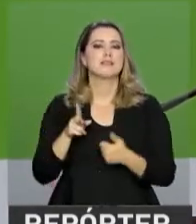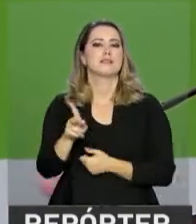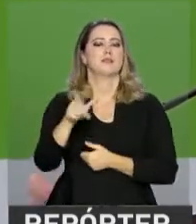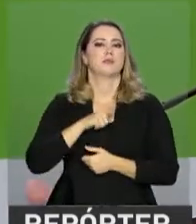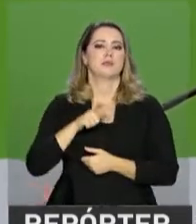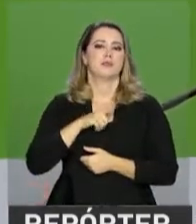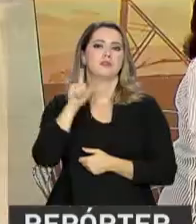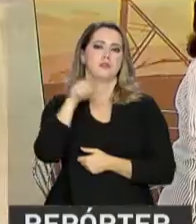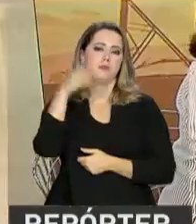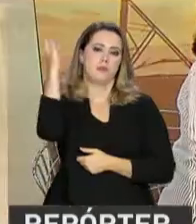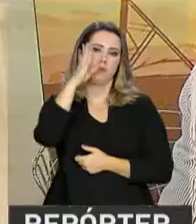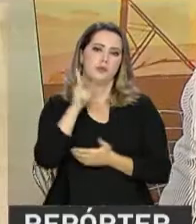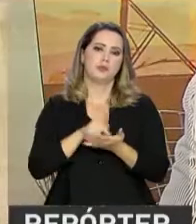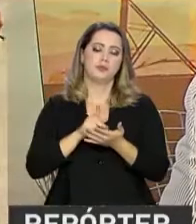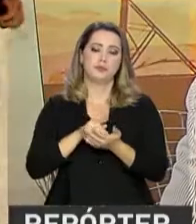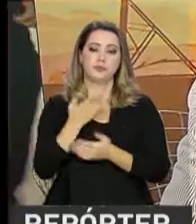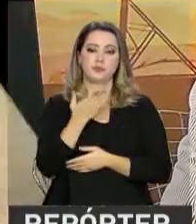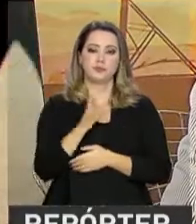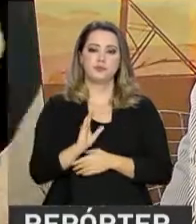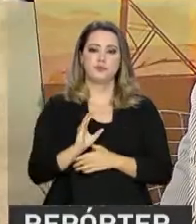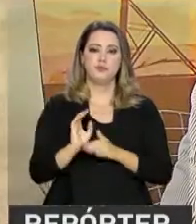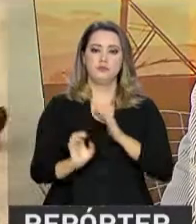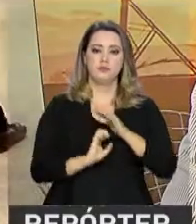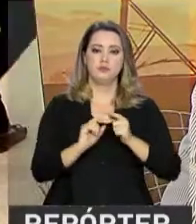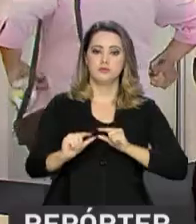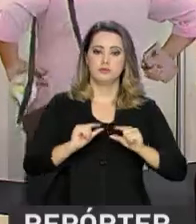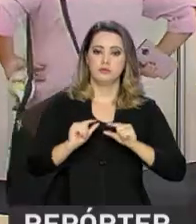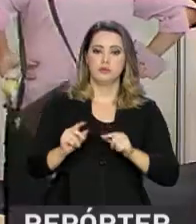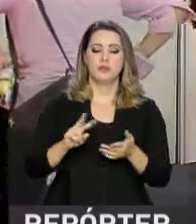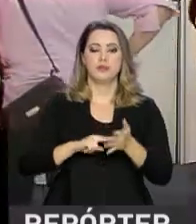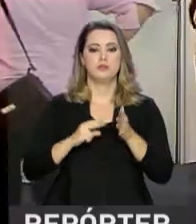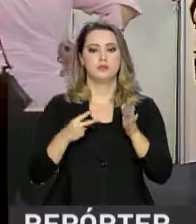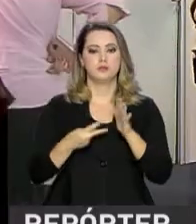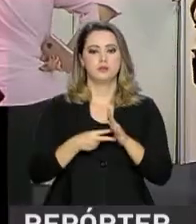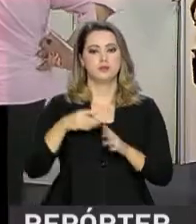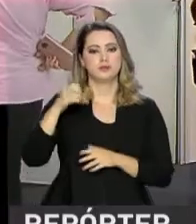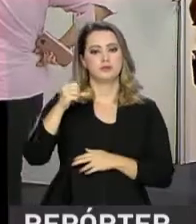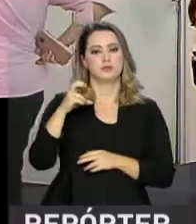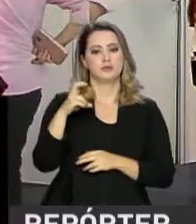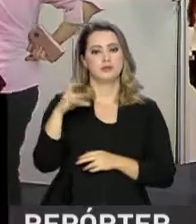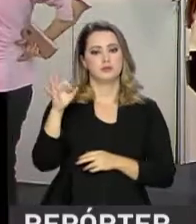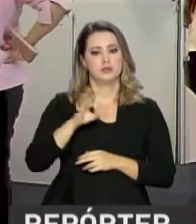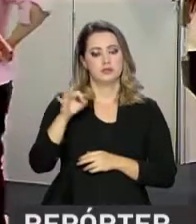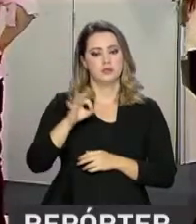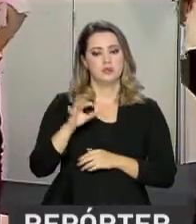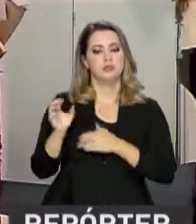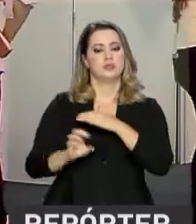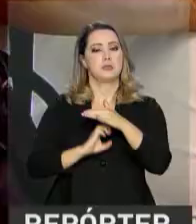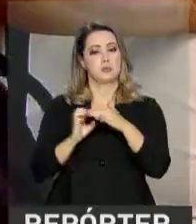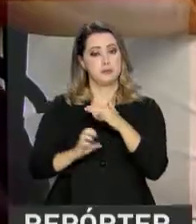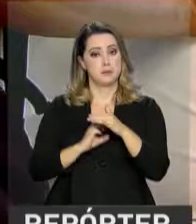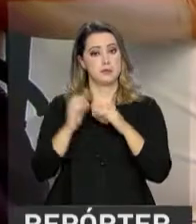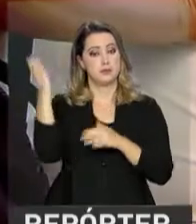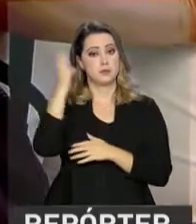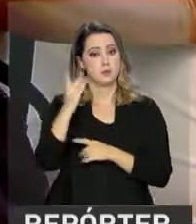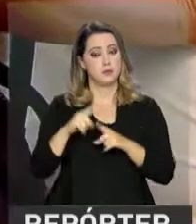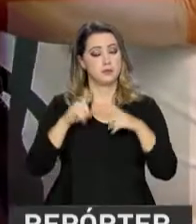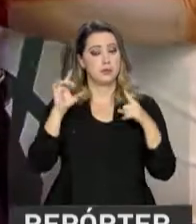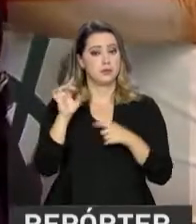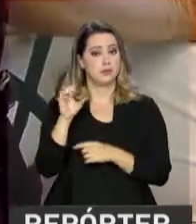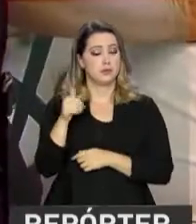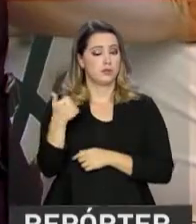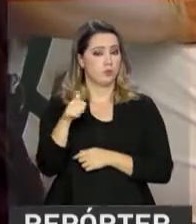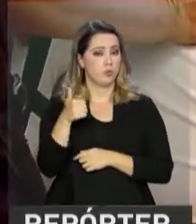brasil real os pequenos negócios representam 95% das empresas brasileiras mas apenas